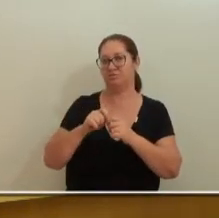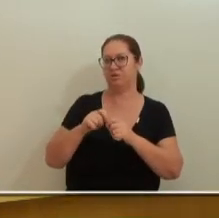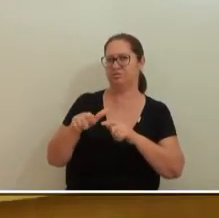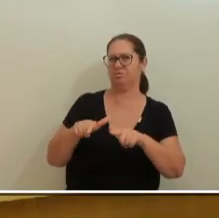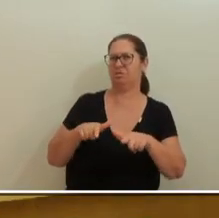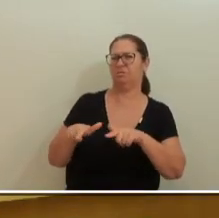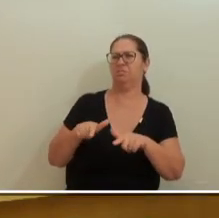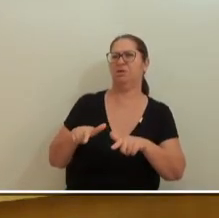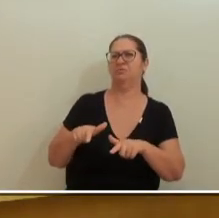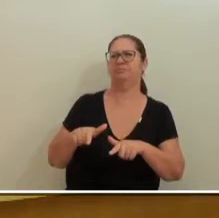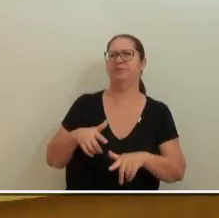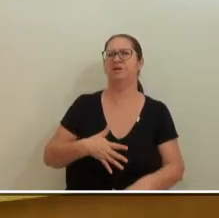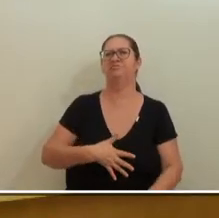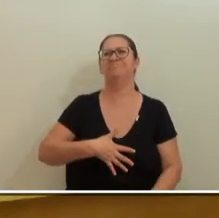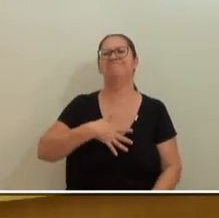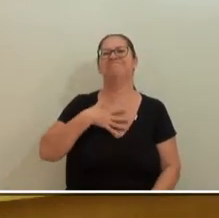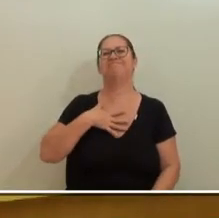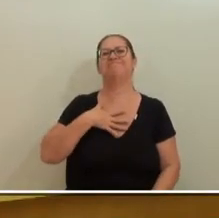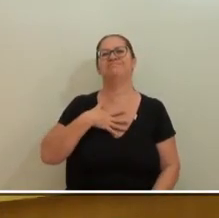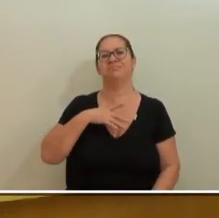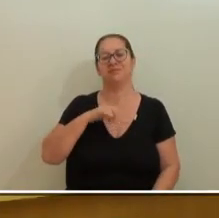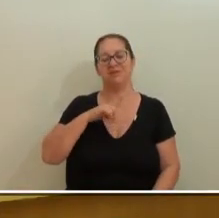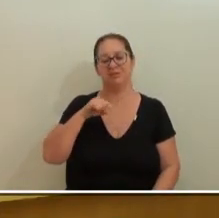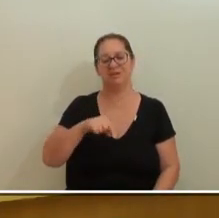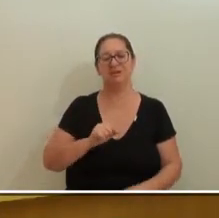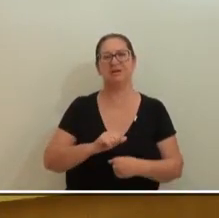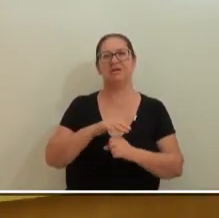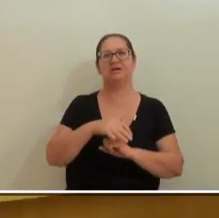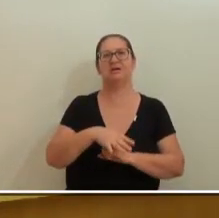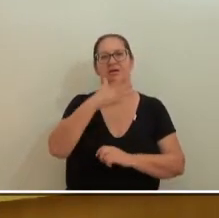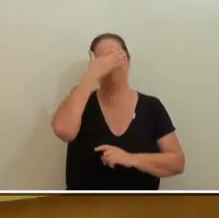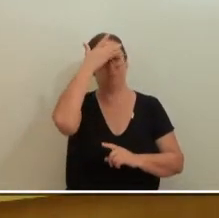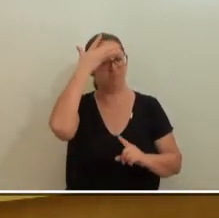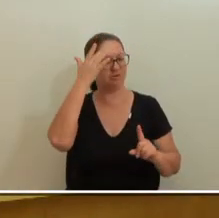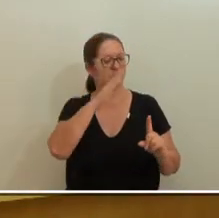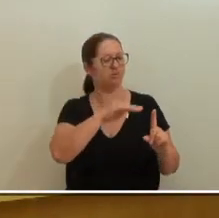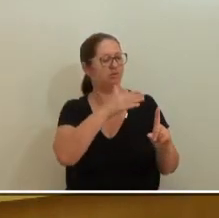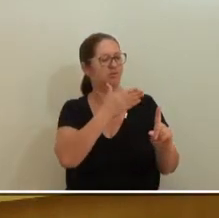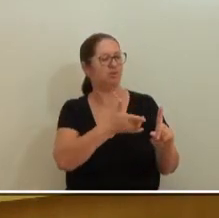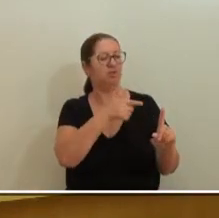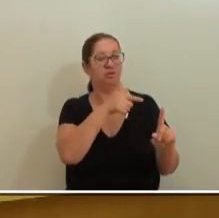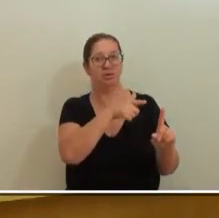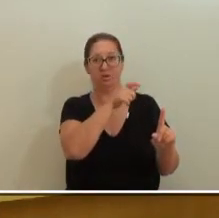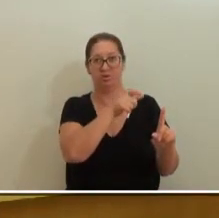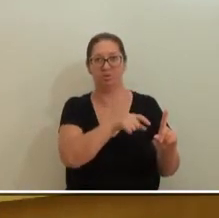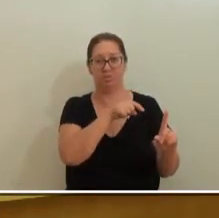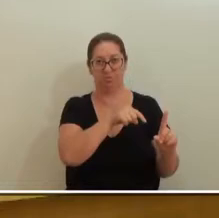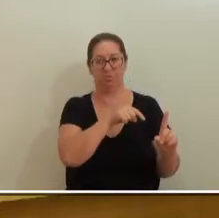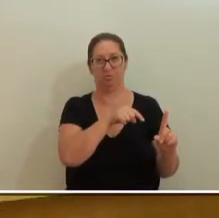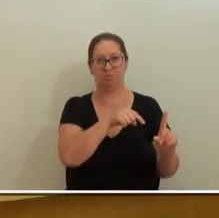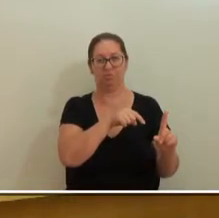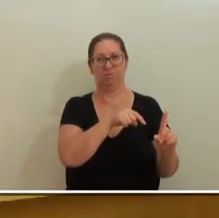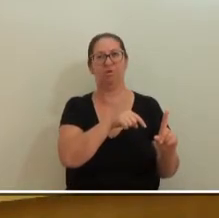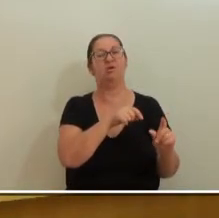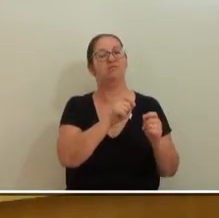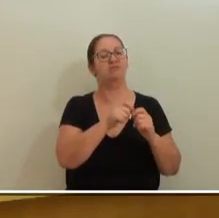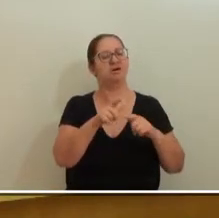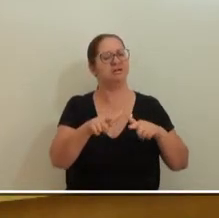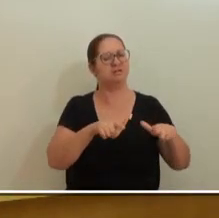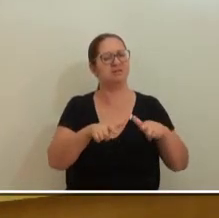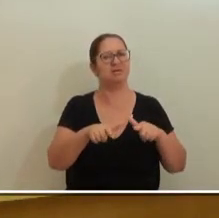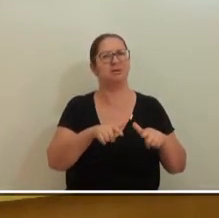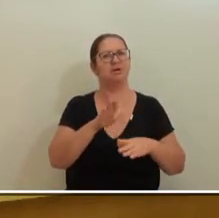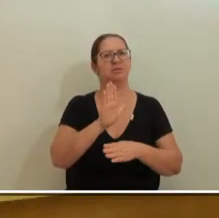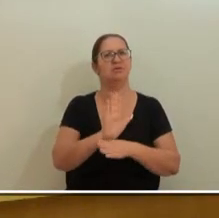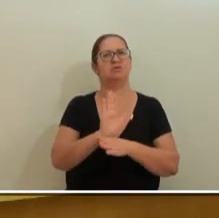uma satisfação e ter aqui em Foz do Iguaçu uma pessoa homenageada como o senhor, que faz realmente esse trabalho à população de